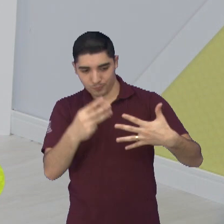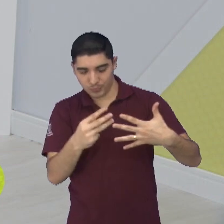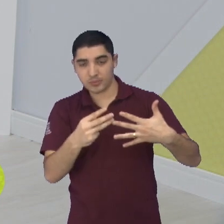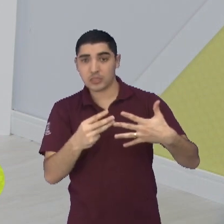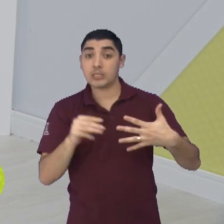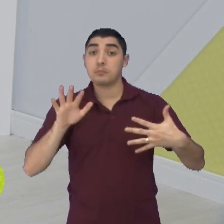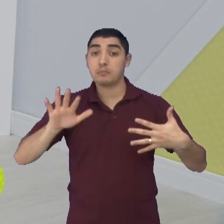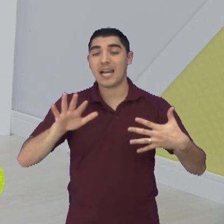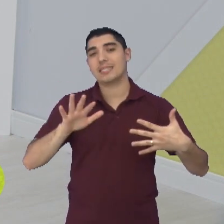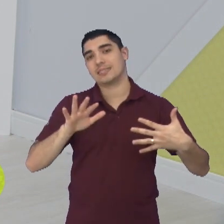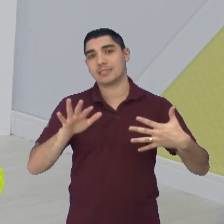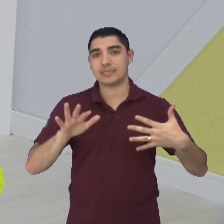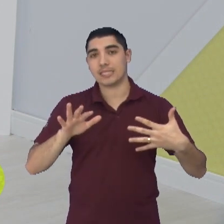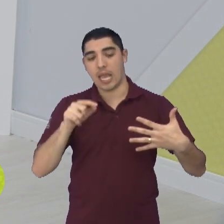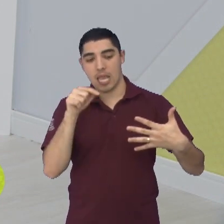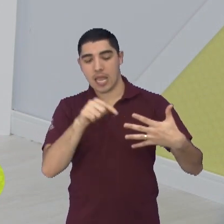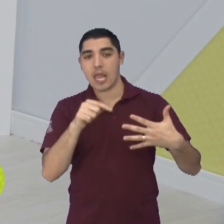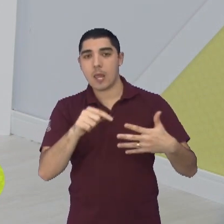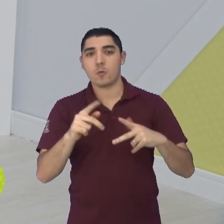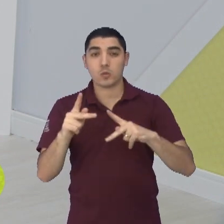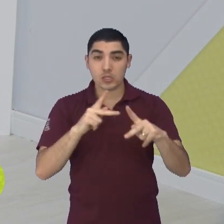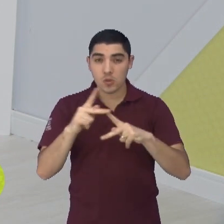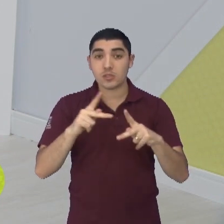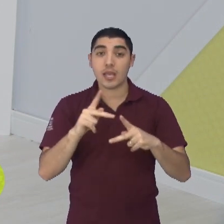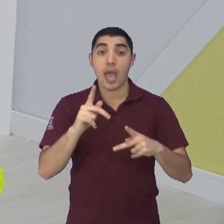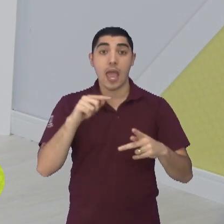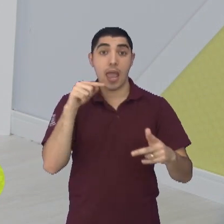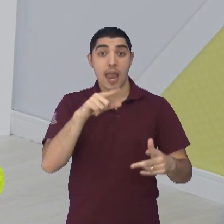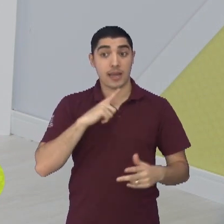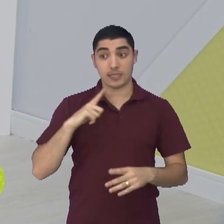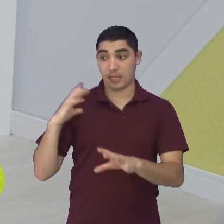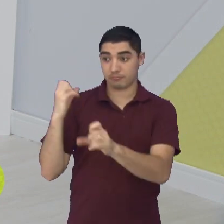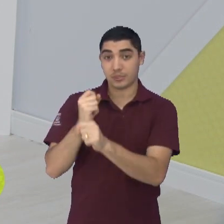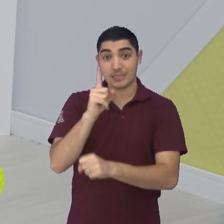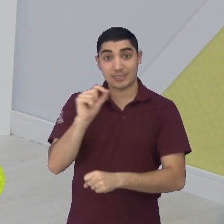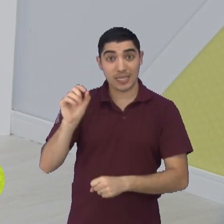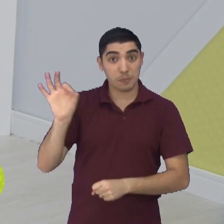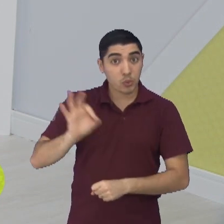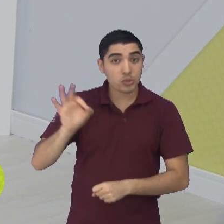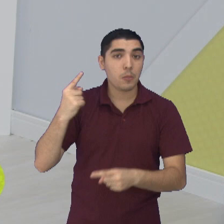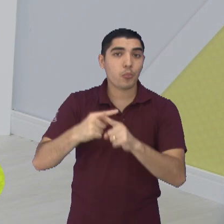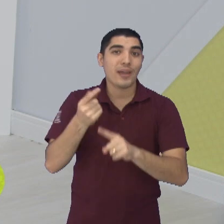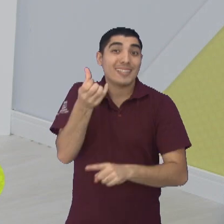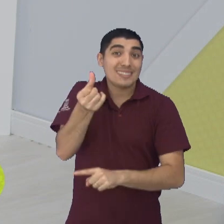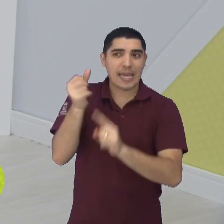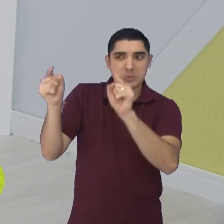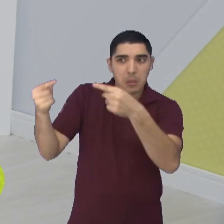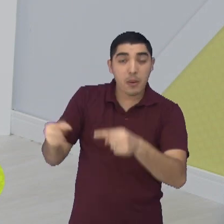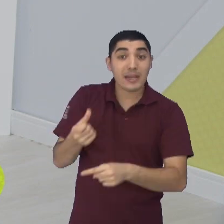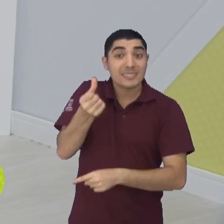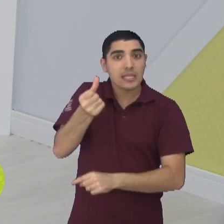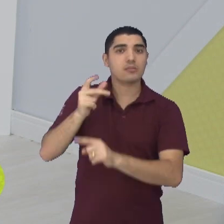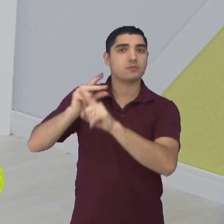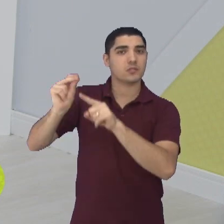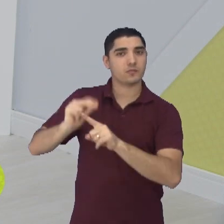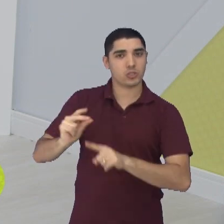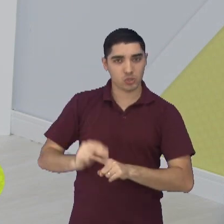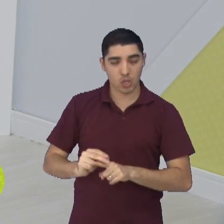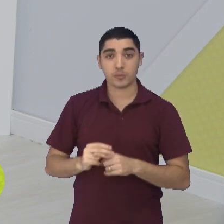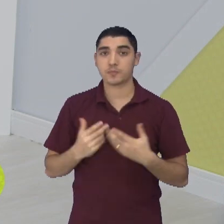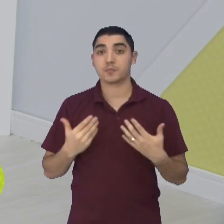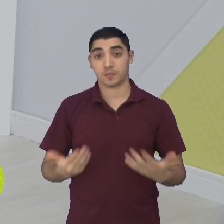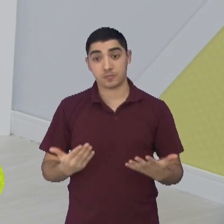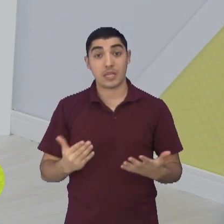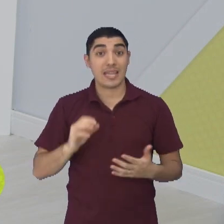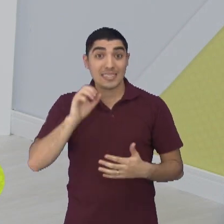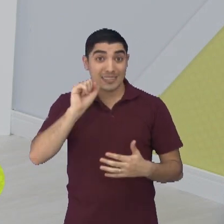aí um score melhor por conta de ter 6 jogos e 6 vitórias. O Taubaté tem 8 jogos, 7 vitórias e uma derrota. A hora